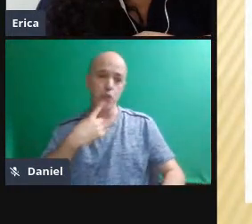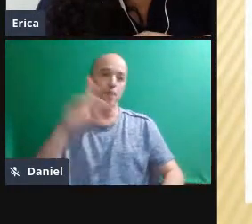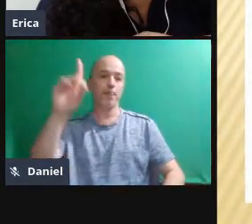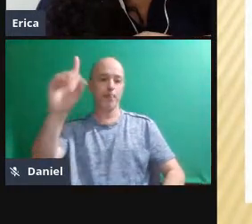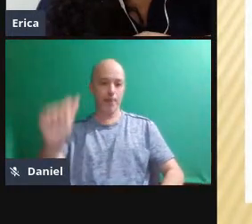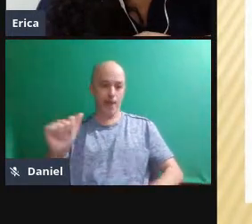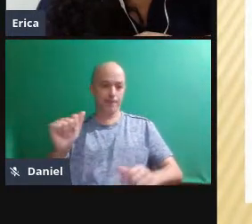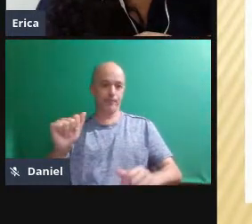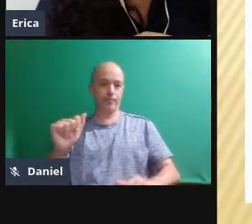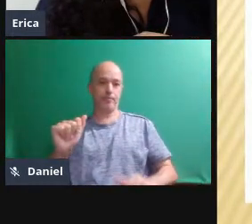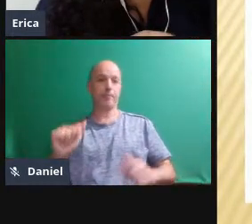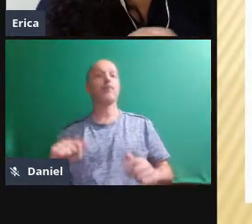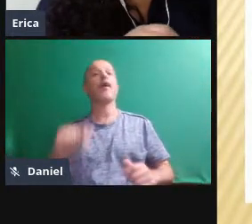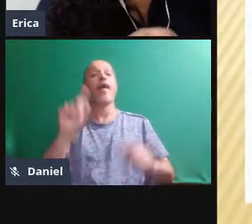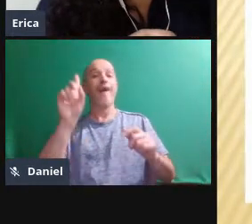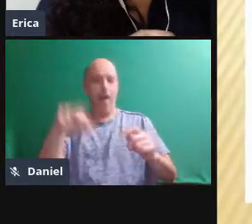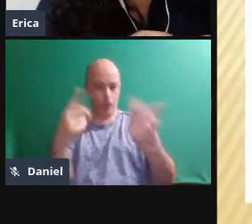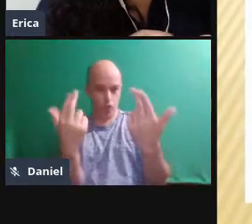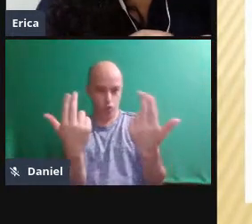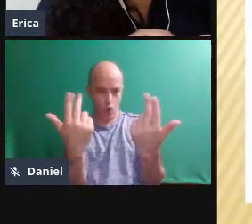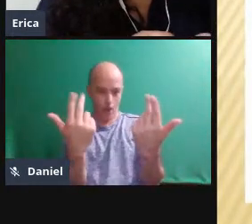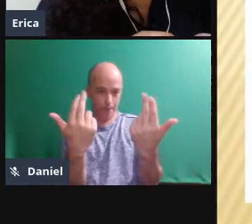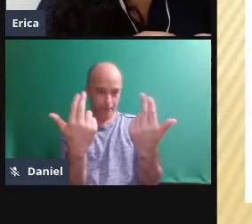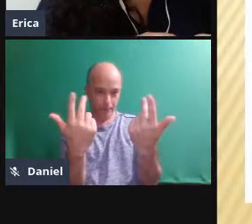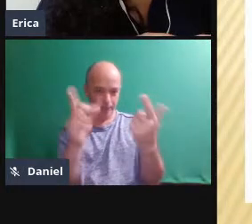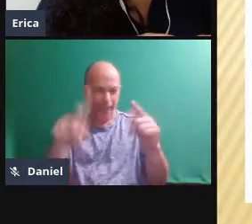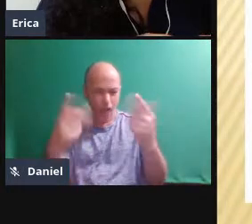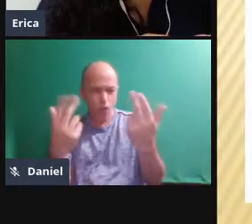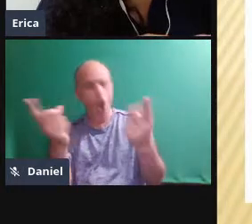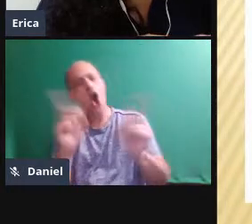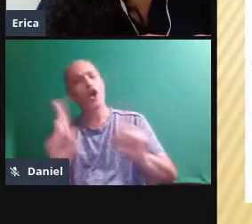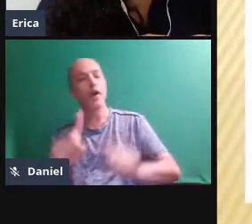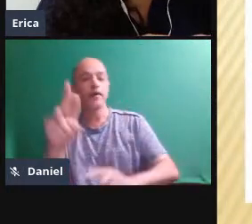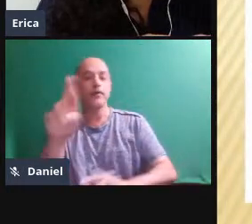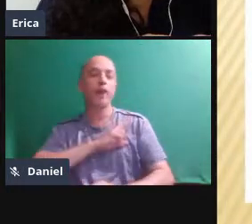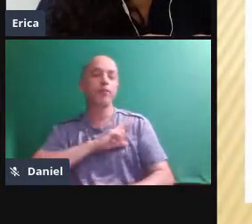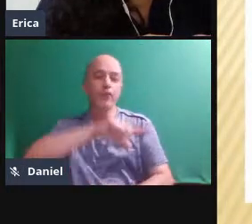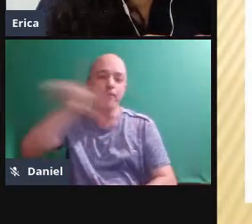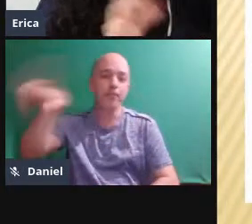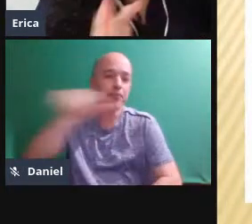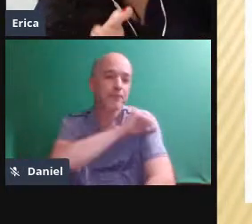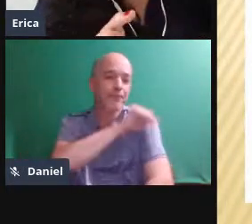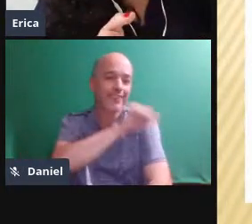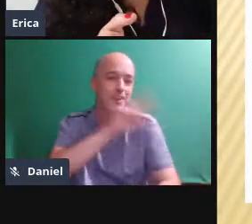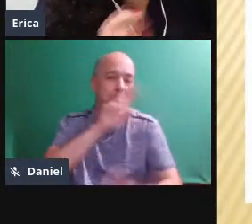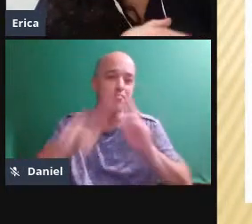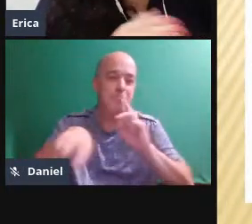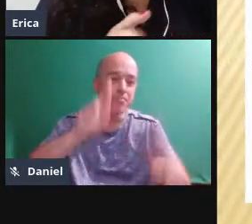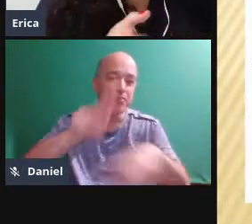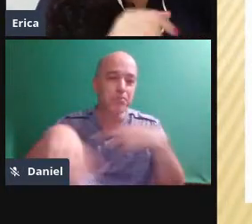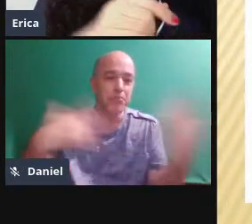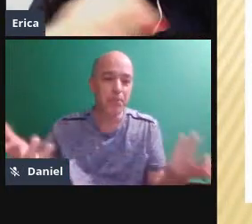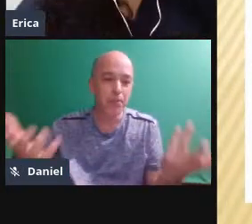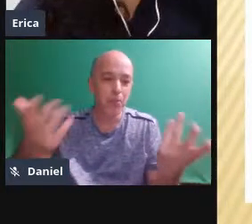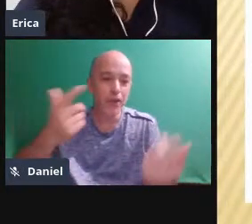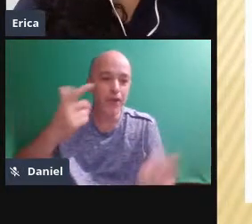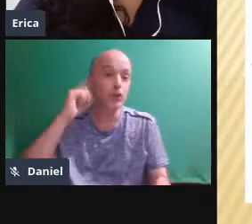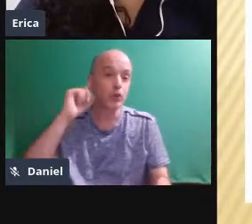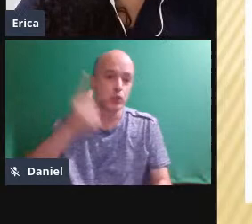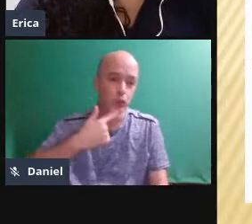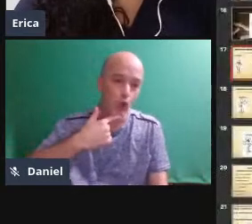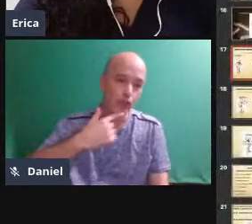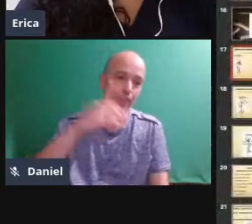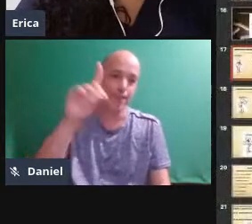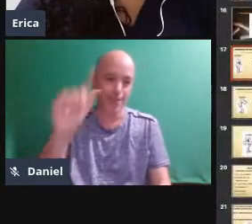Bom, ó. A diferença de surdo e deficiente auditivo. É igual? Surdo e deficiente